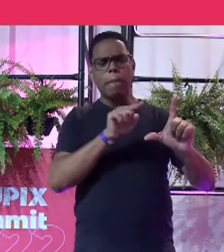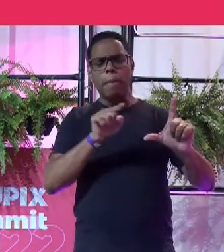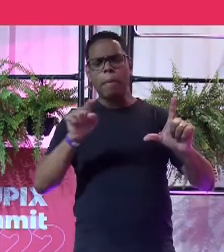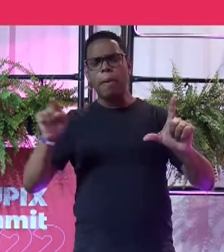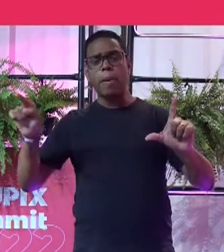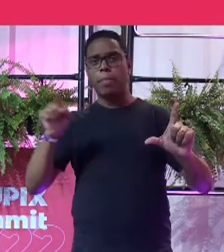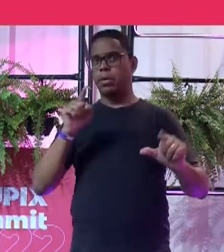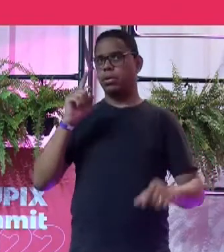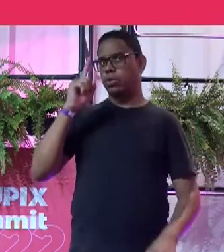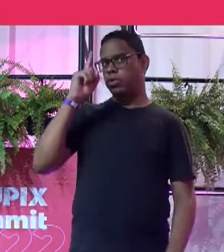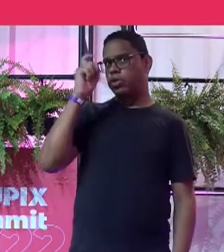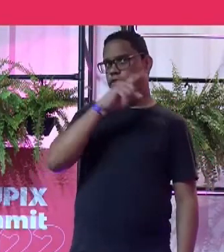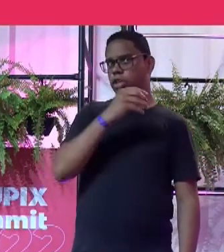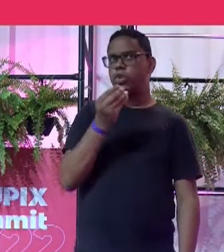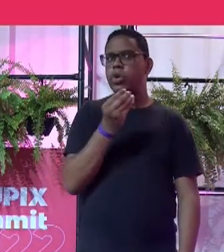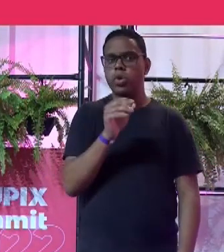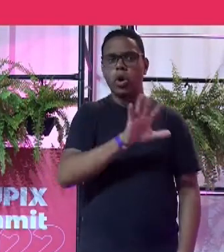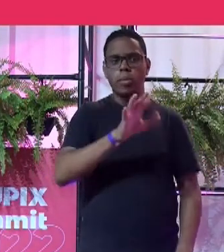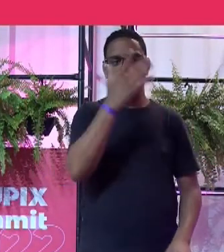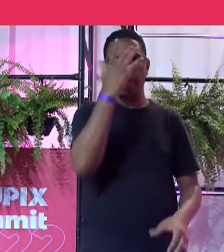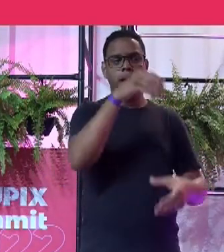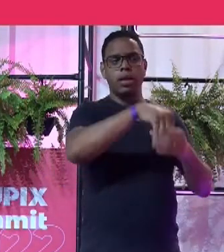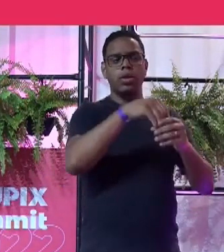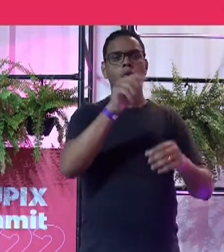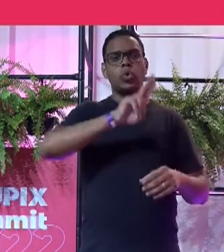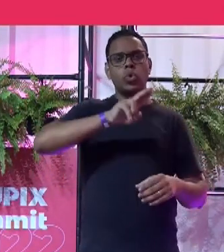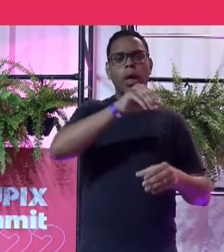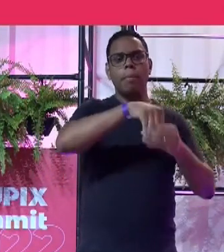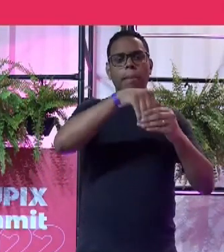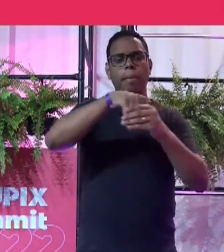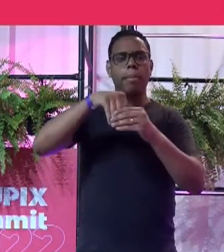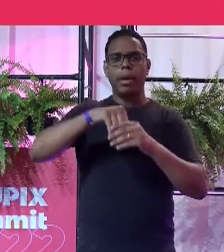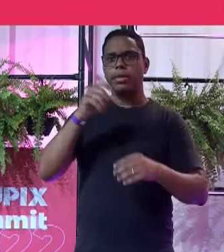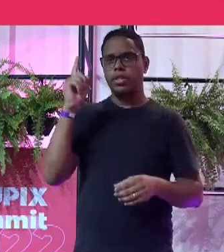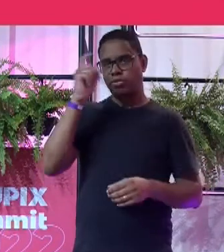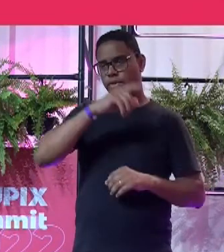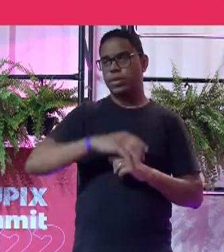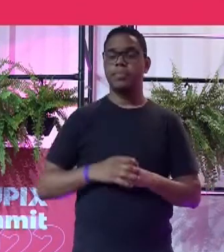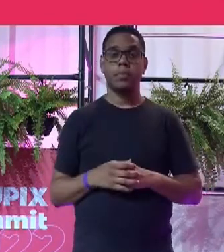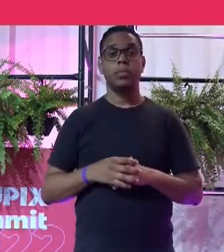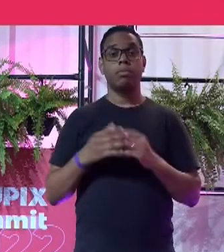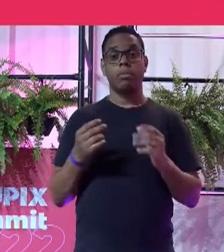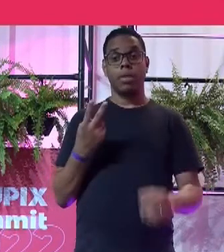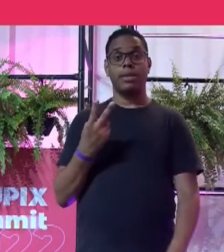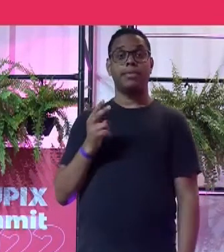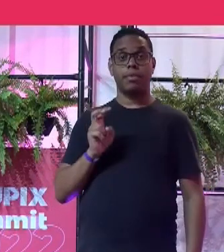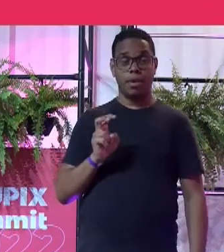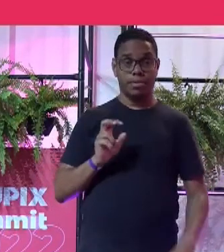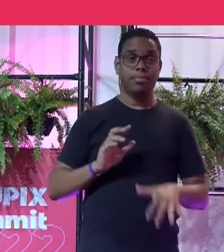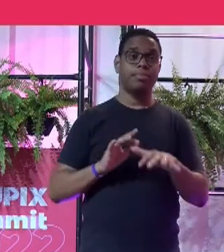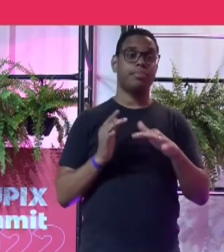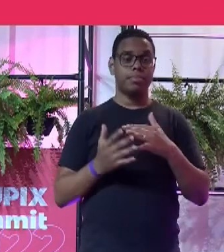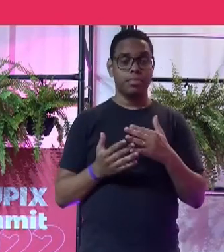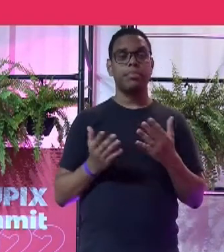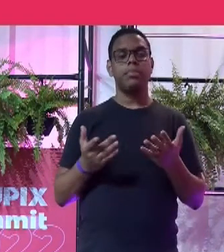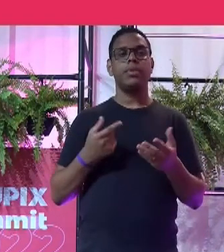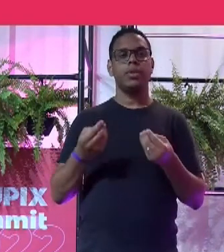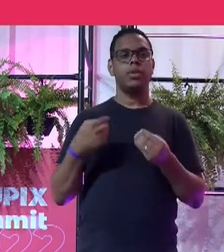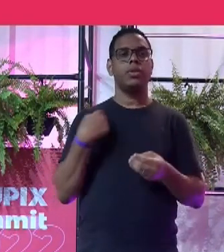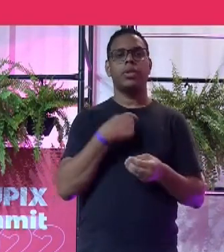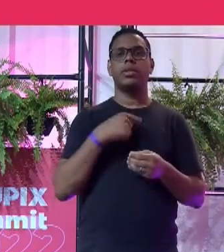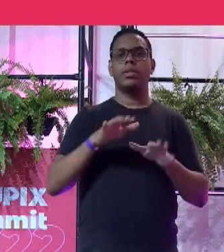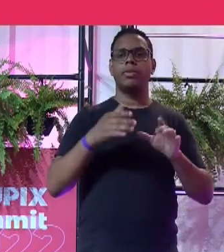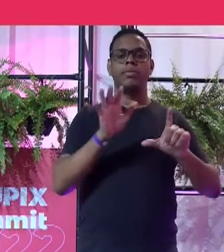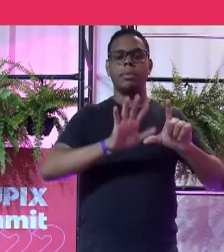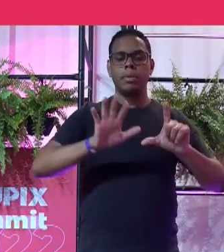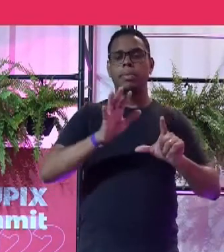uma delas e como que a audiência de cada uma delas performa. Como eu falei, são 25 redes sociais, mas nem nas 25 a gente está presente.